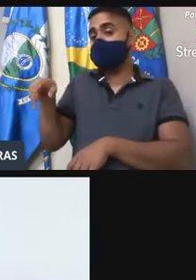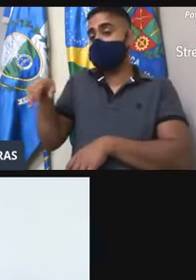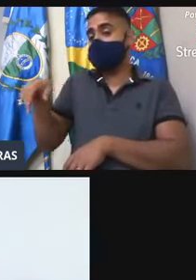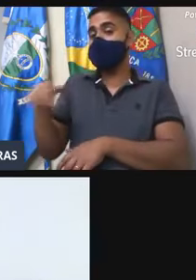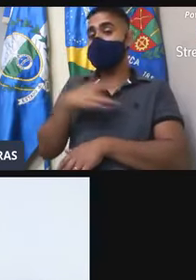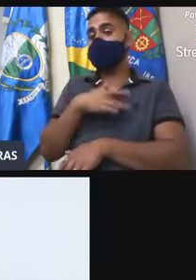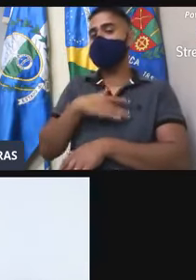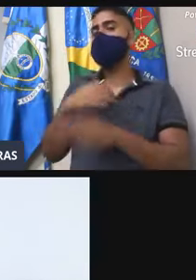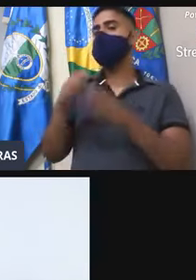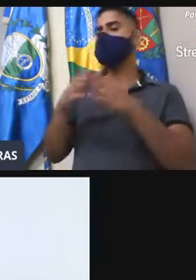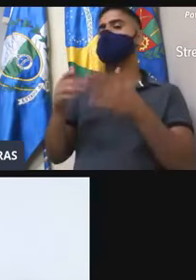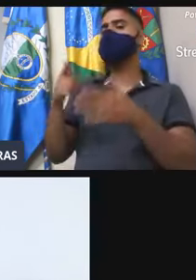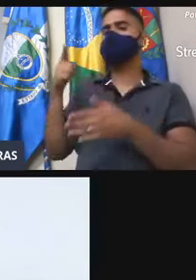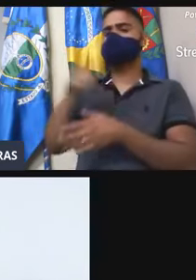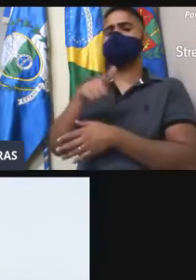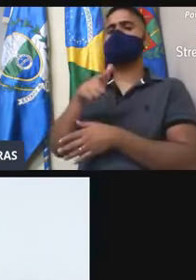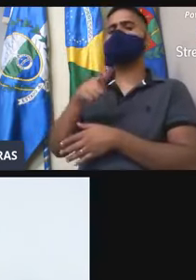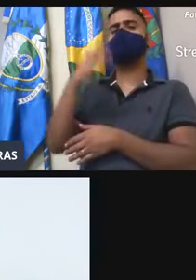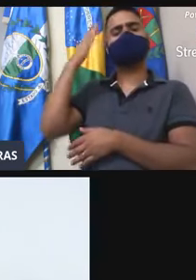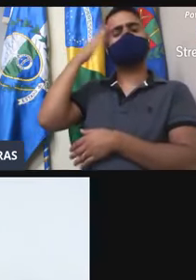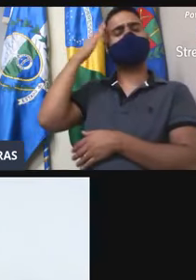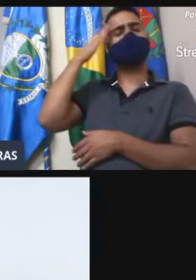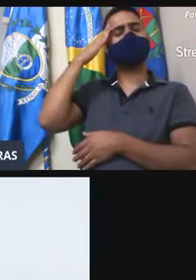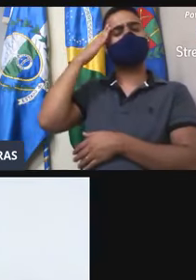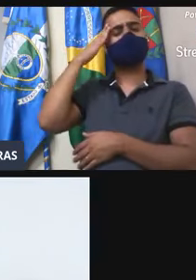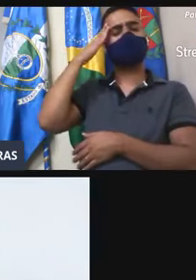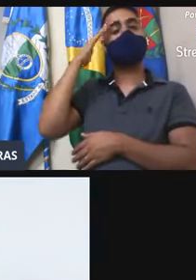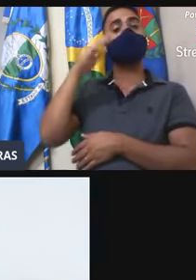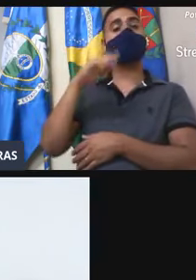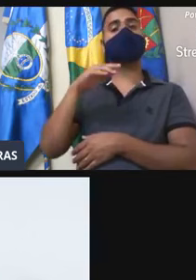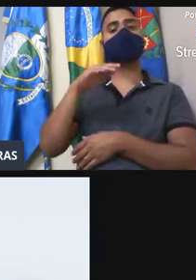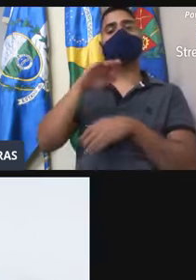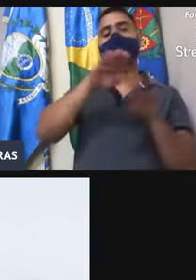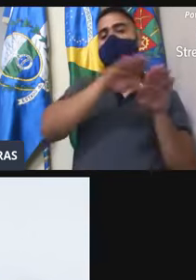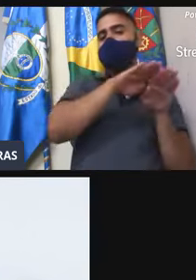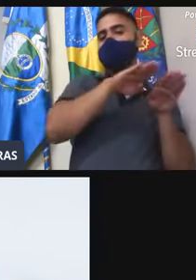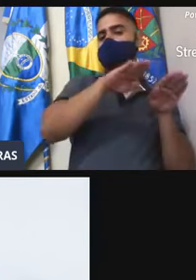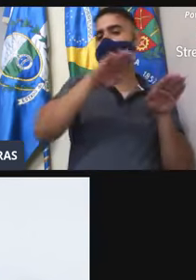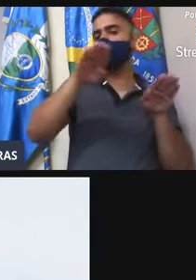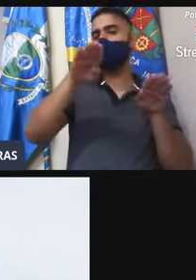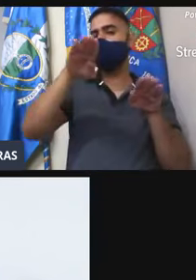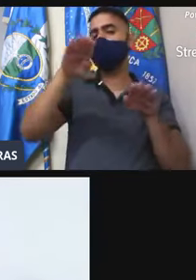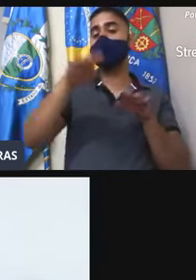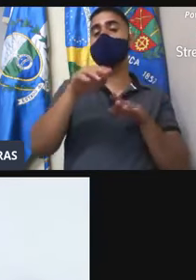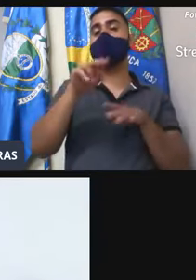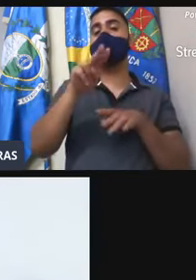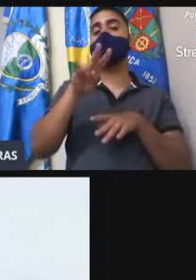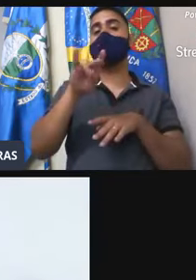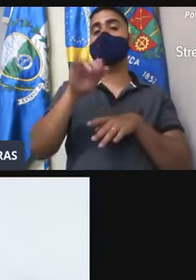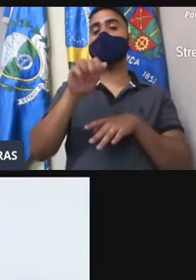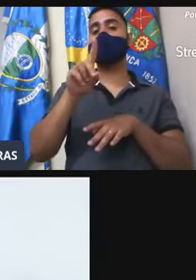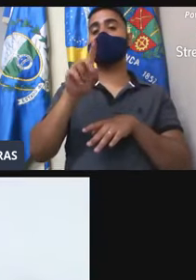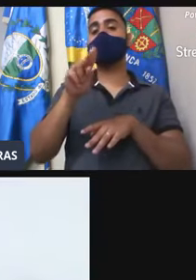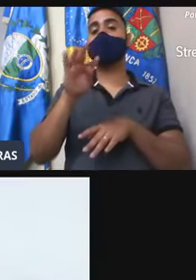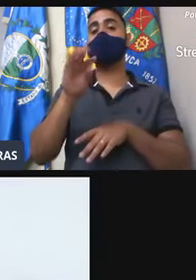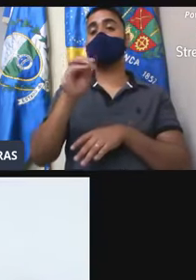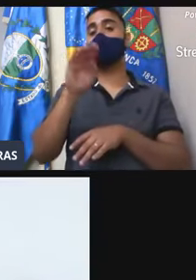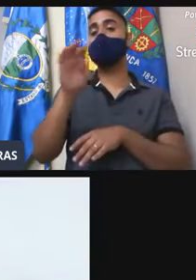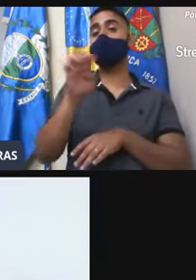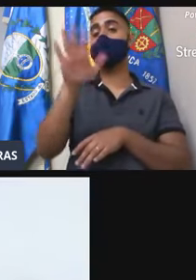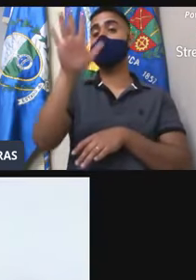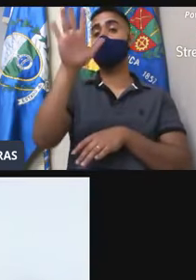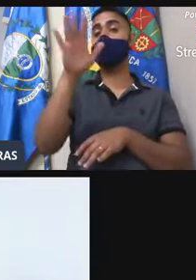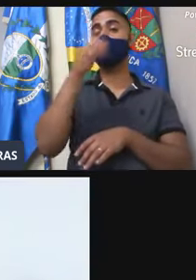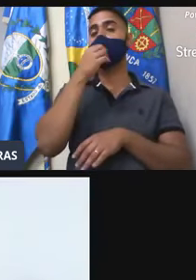aqui, pedindo a compreensão, aquilo ali é um viaduto estadual. Tá? E aquela passarela